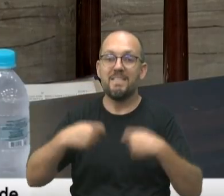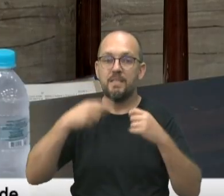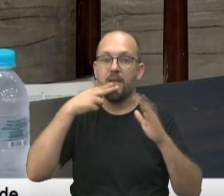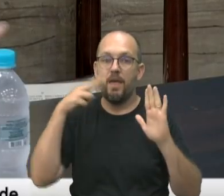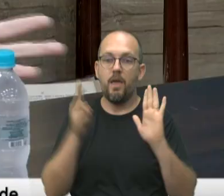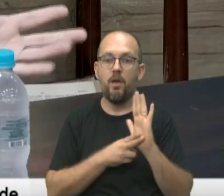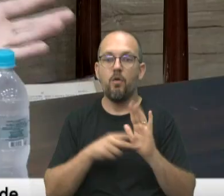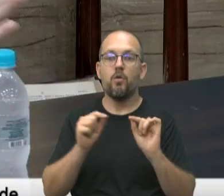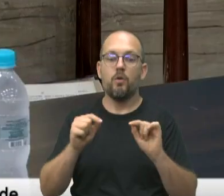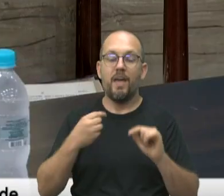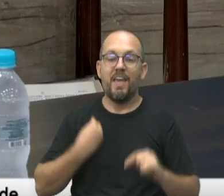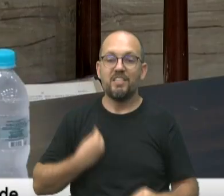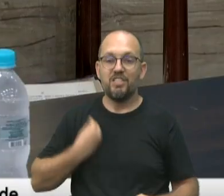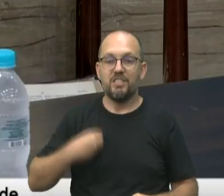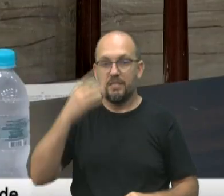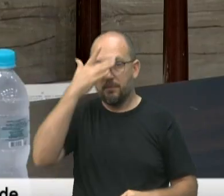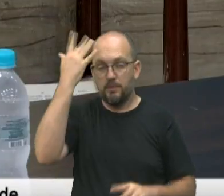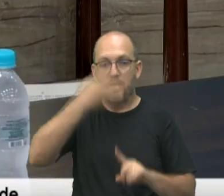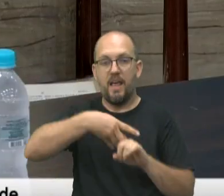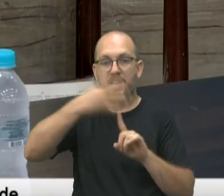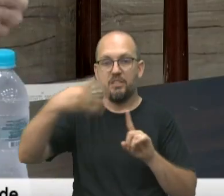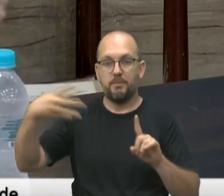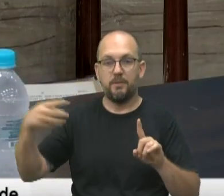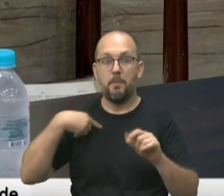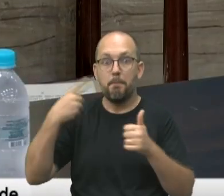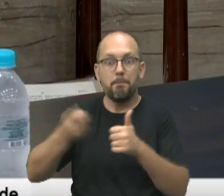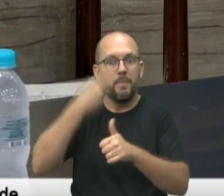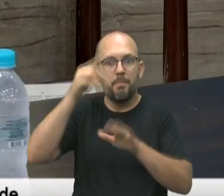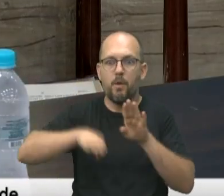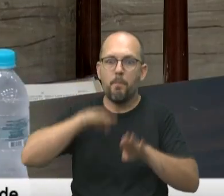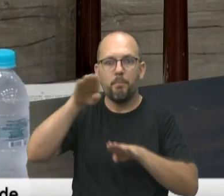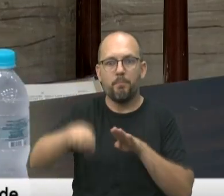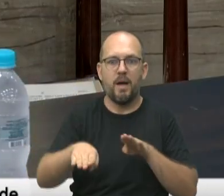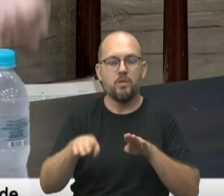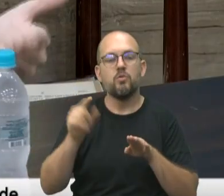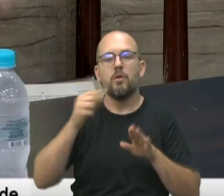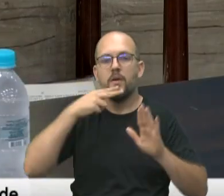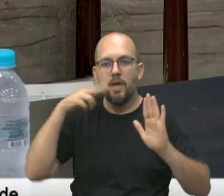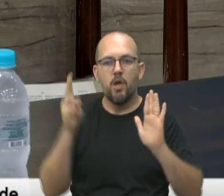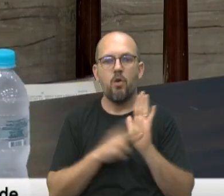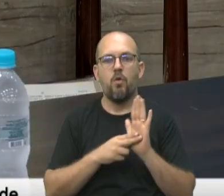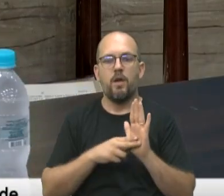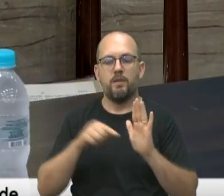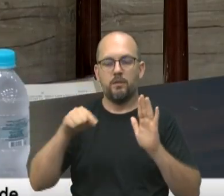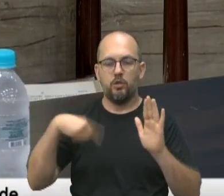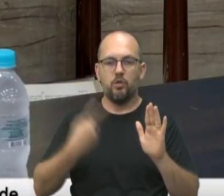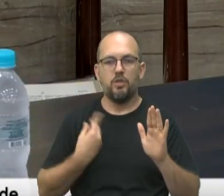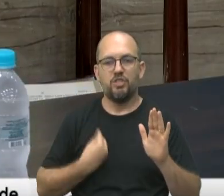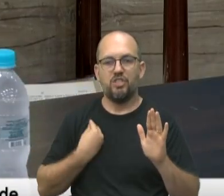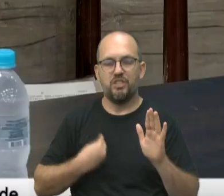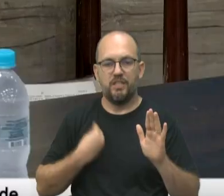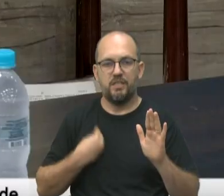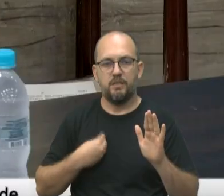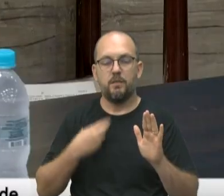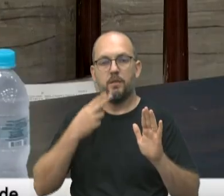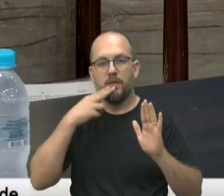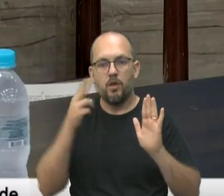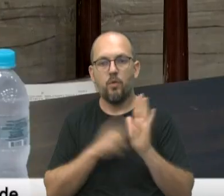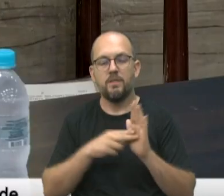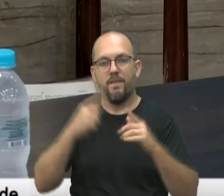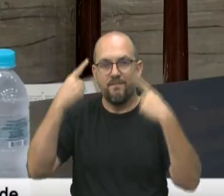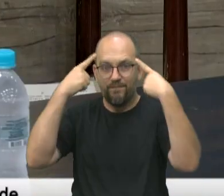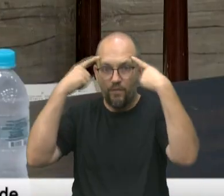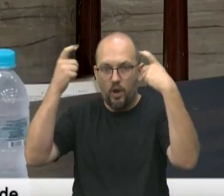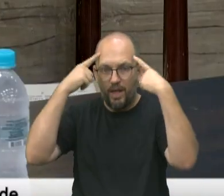reconhecer a existência das pessoas LGBTs. É o primeiro passo para, reconhecendo a nossa existência e reconhecendo a violência